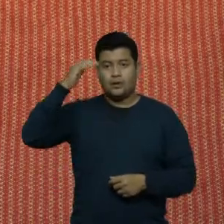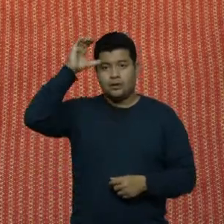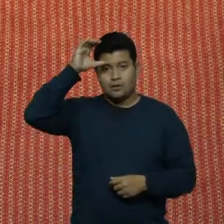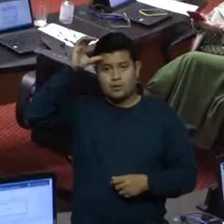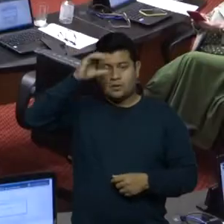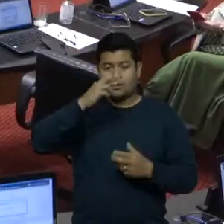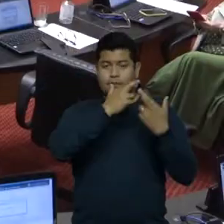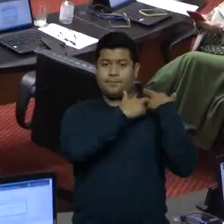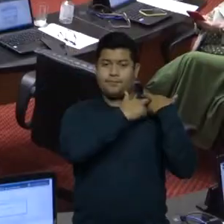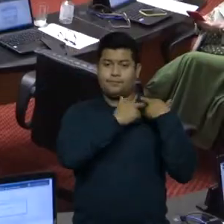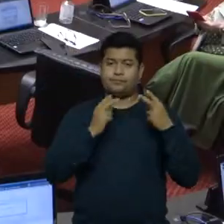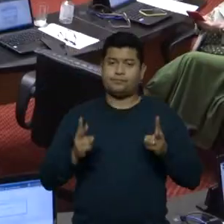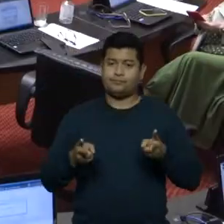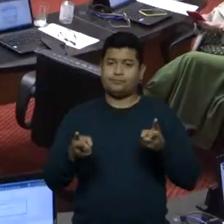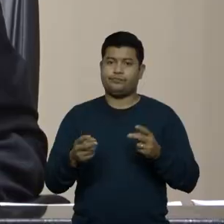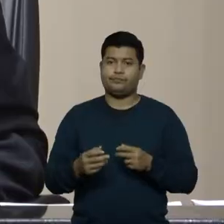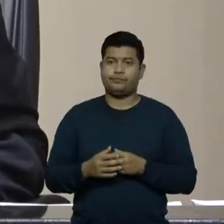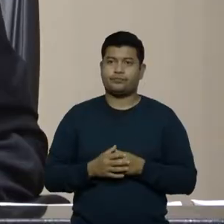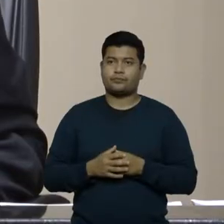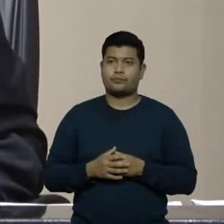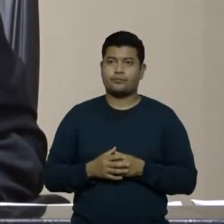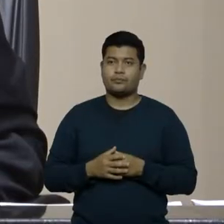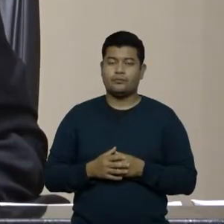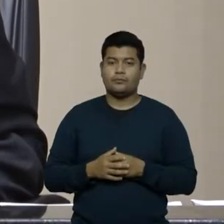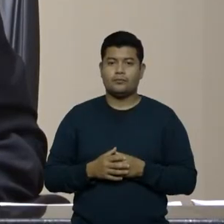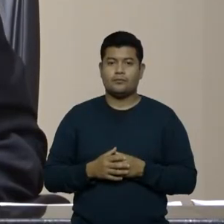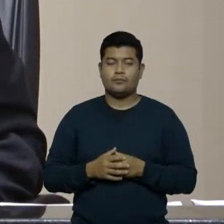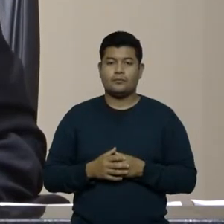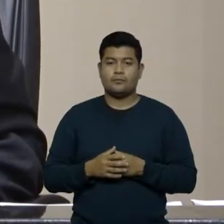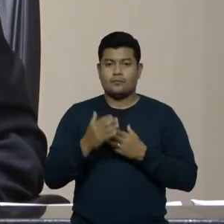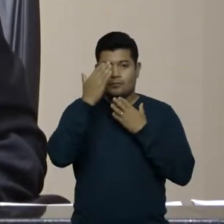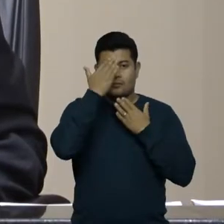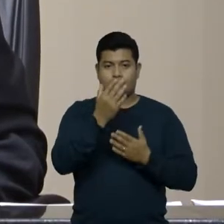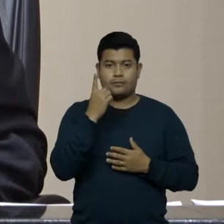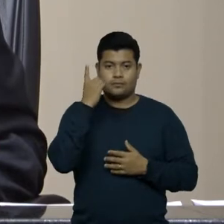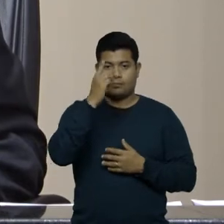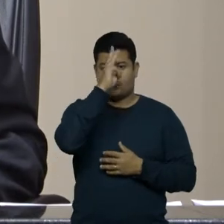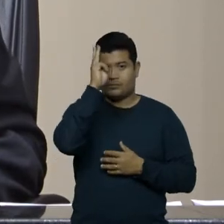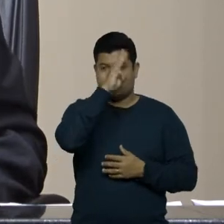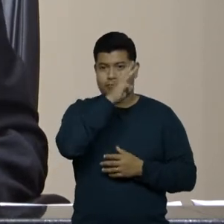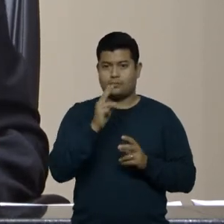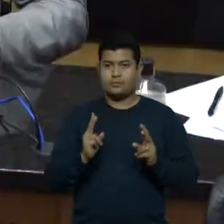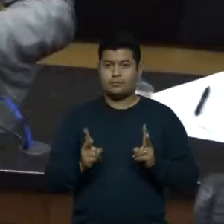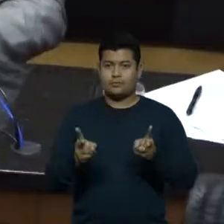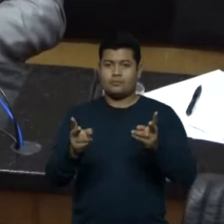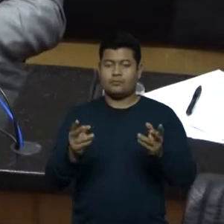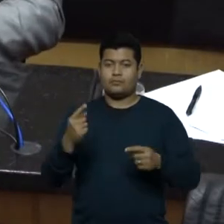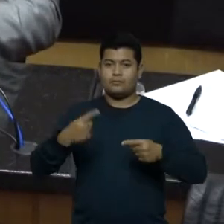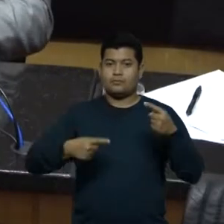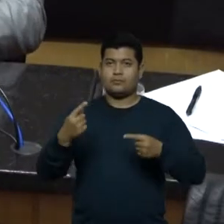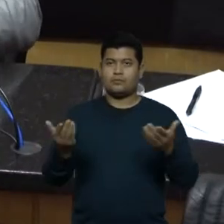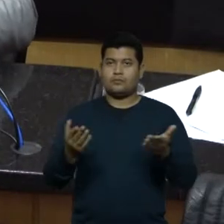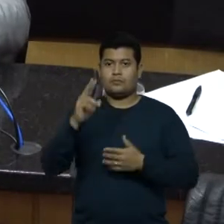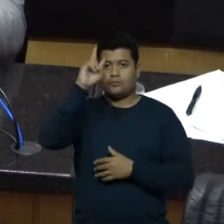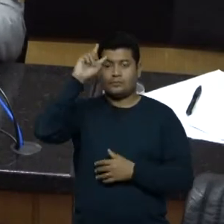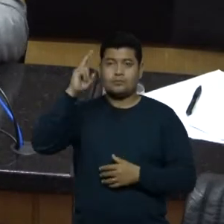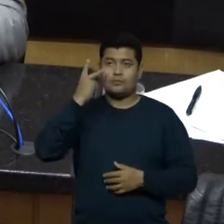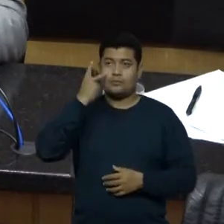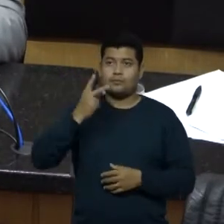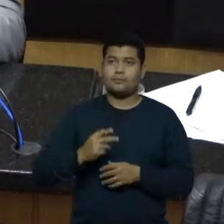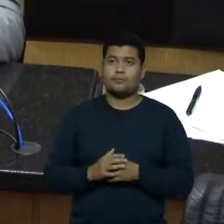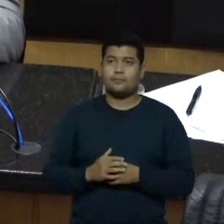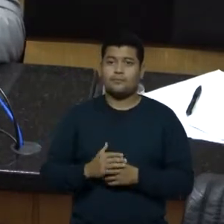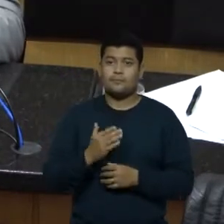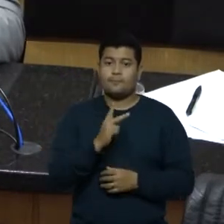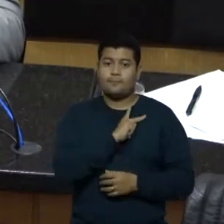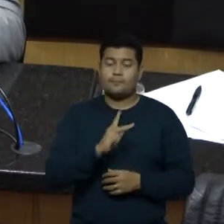responsabilidade do deputado Vander ainda para discutir o deputado Milton Lopes o senhor presidente senhores deputados senhoras